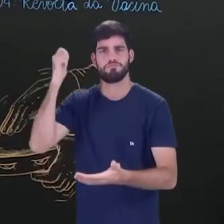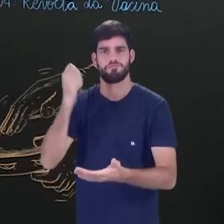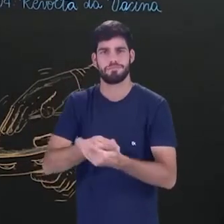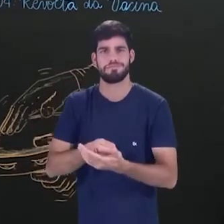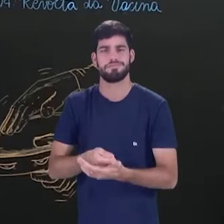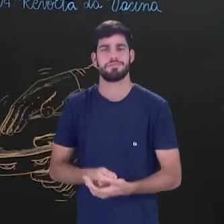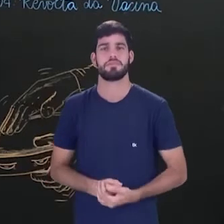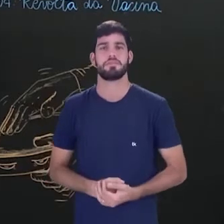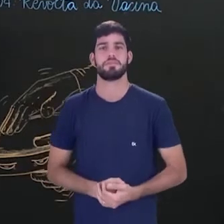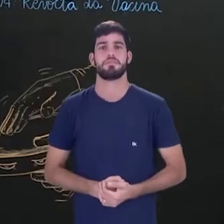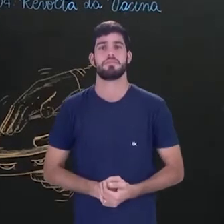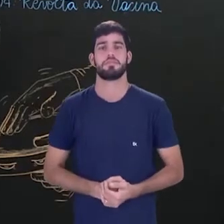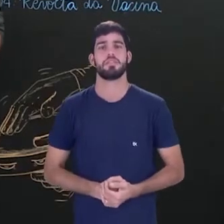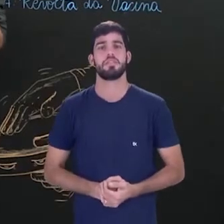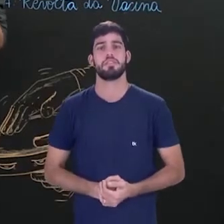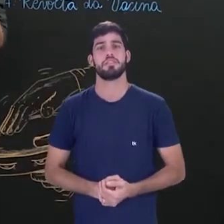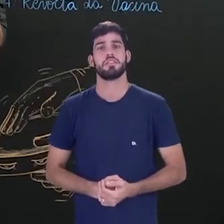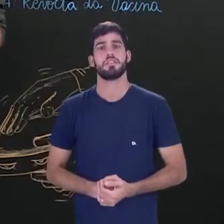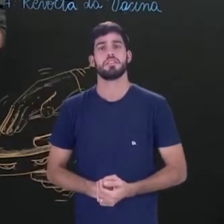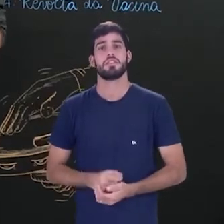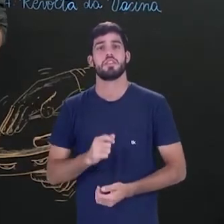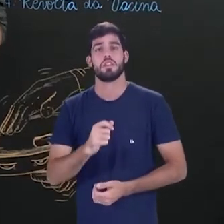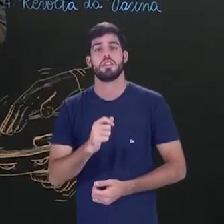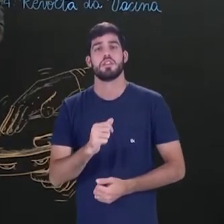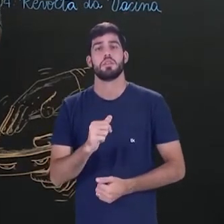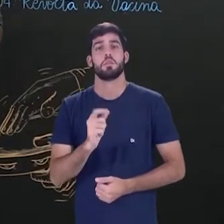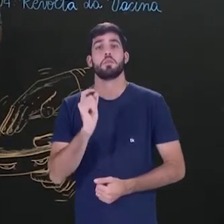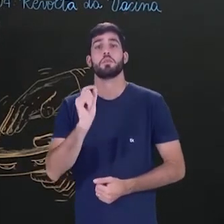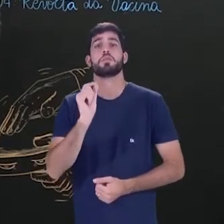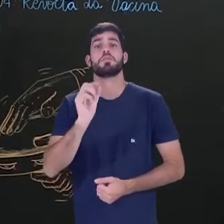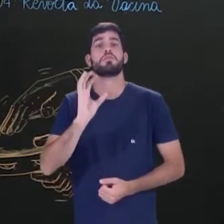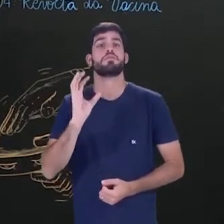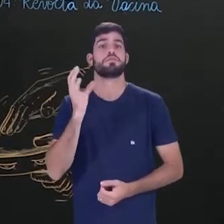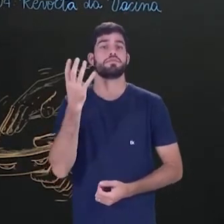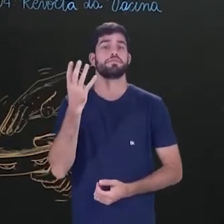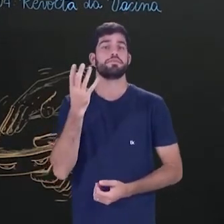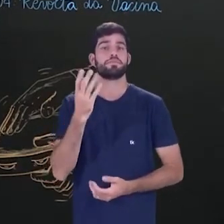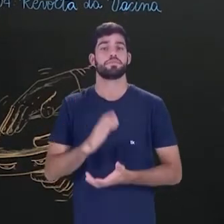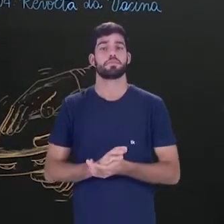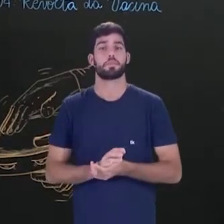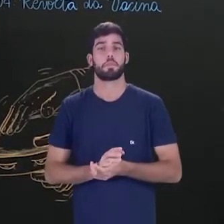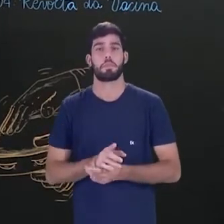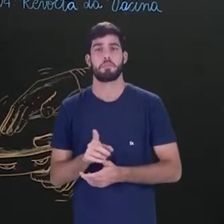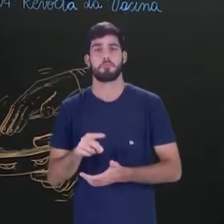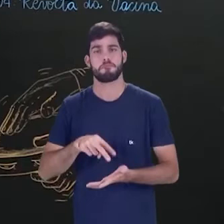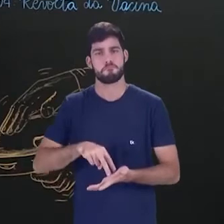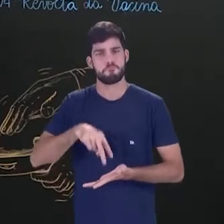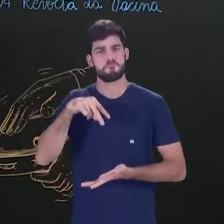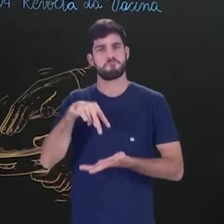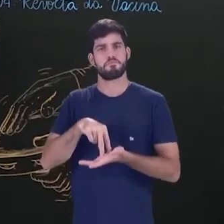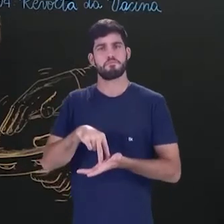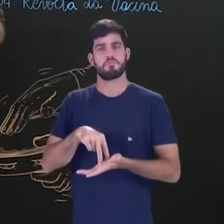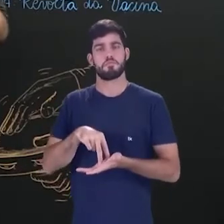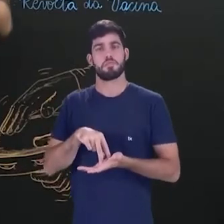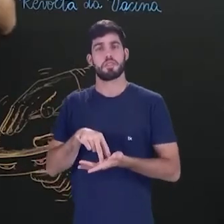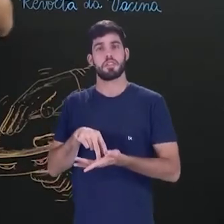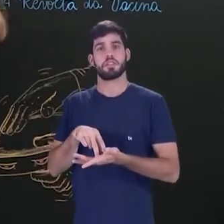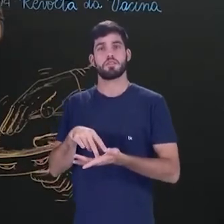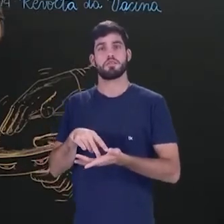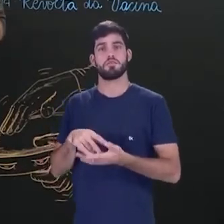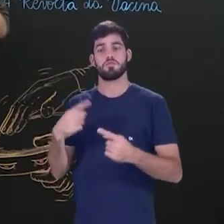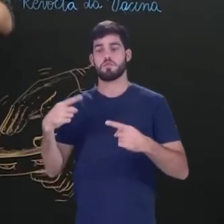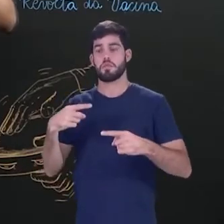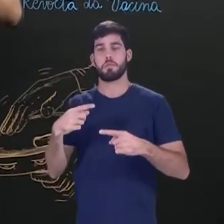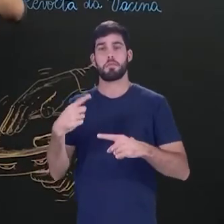da Chibata é um levante contra essa desigualdade, contra esse castigo, essa crueldade,